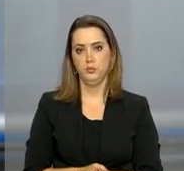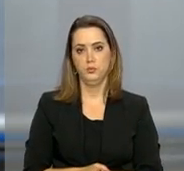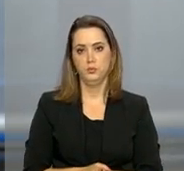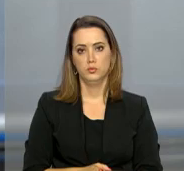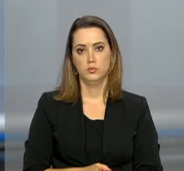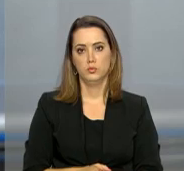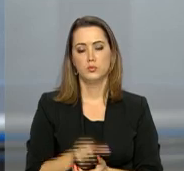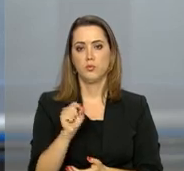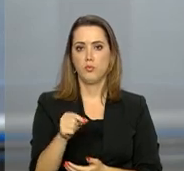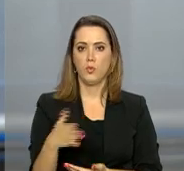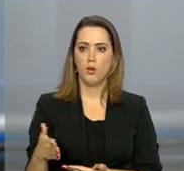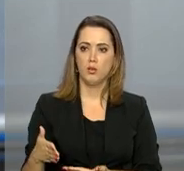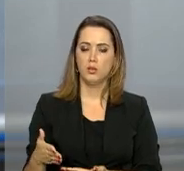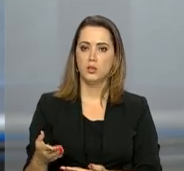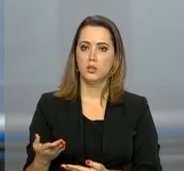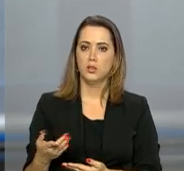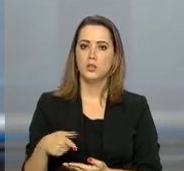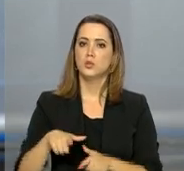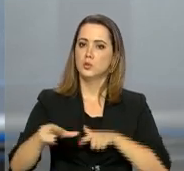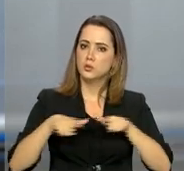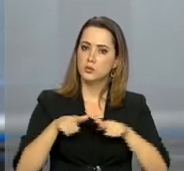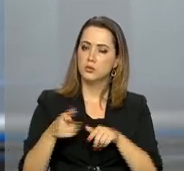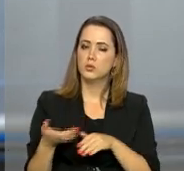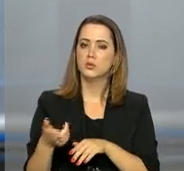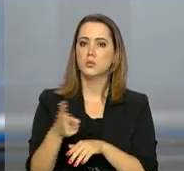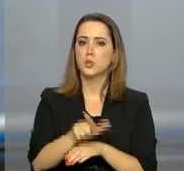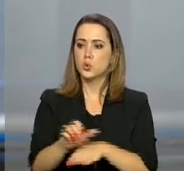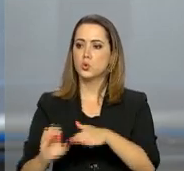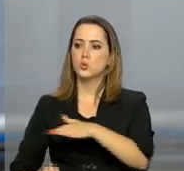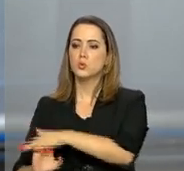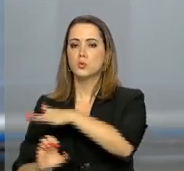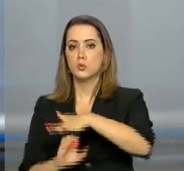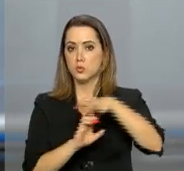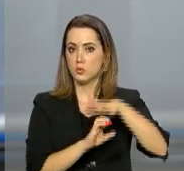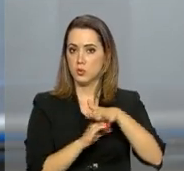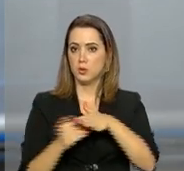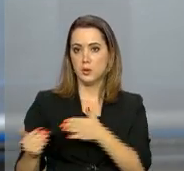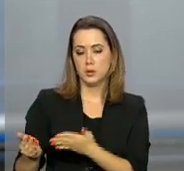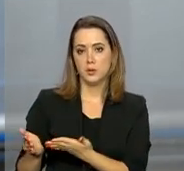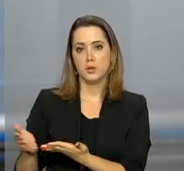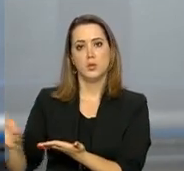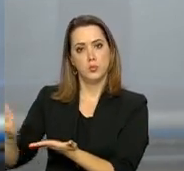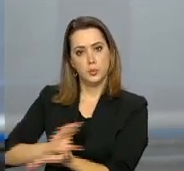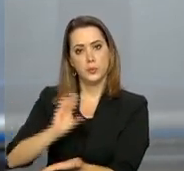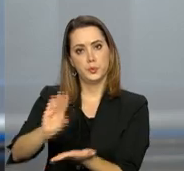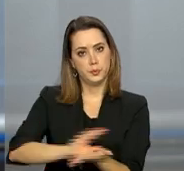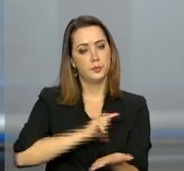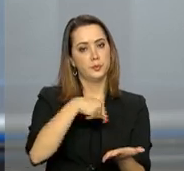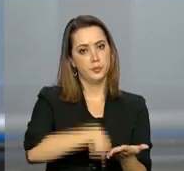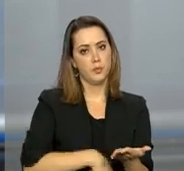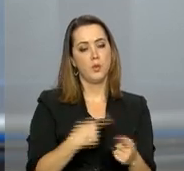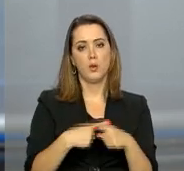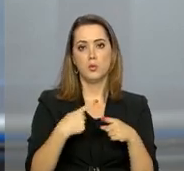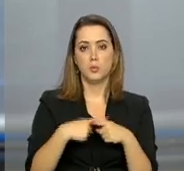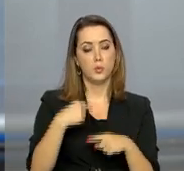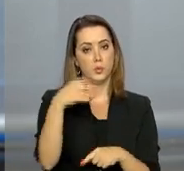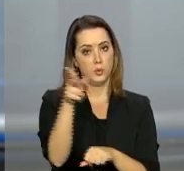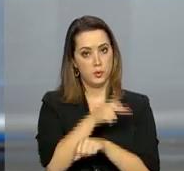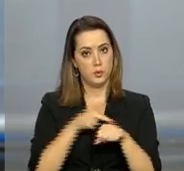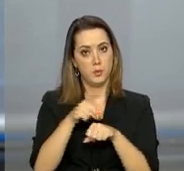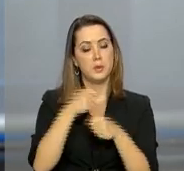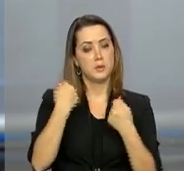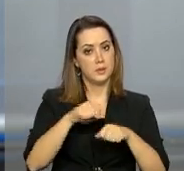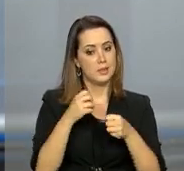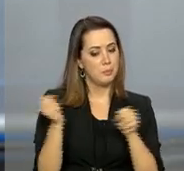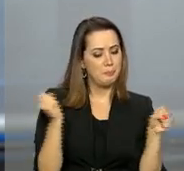da participação de investidores, que somos um país em que há uma demanda de